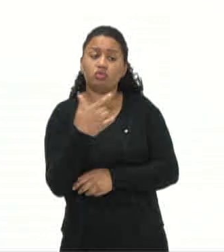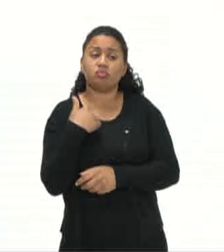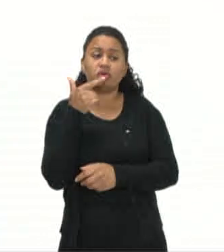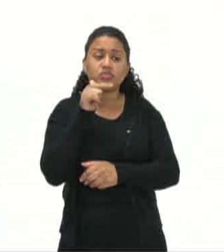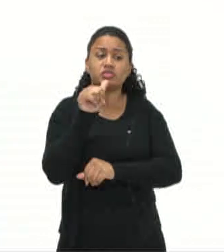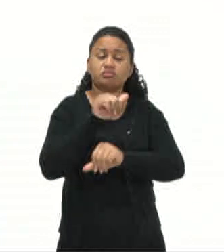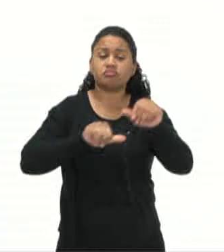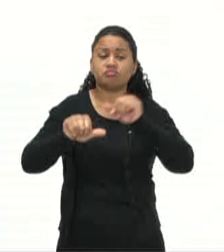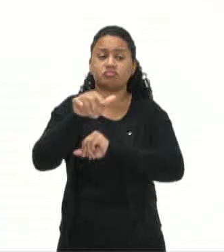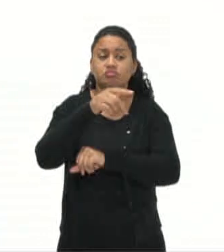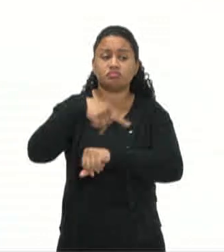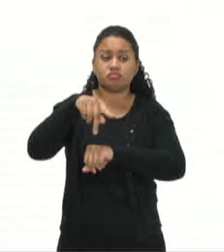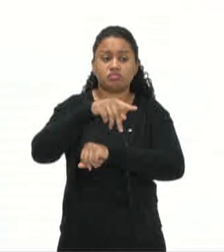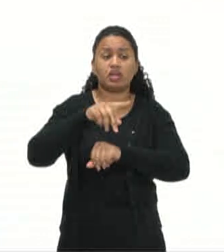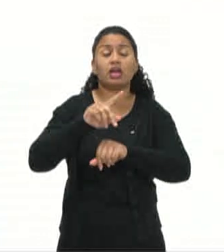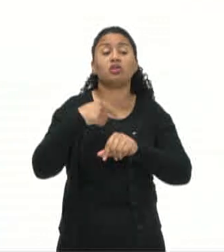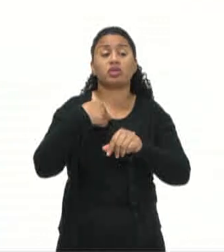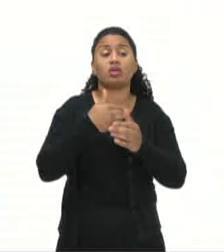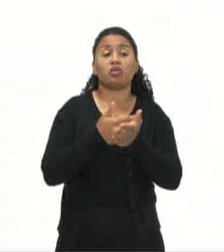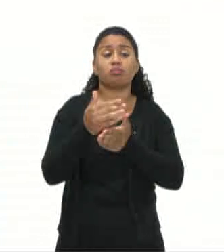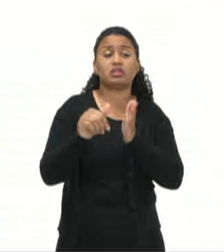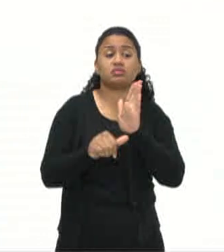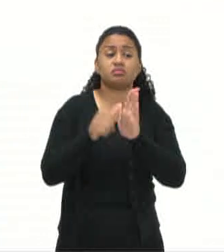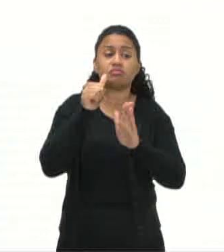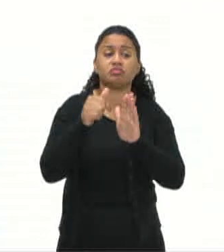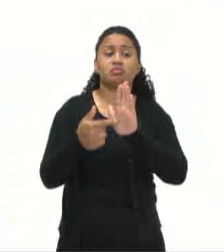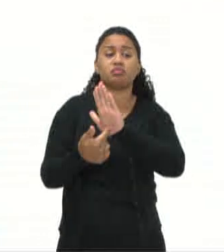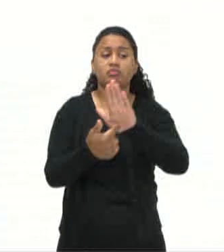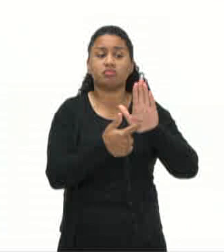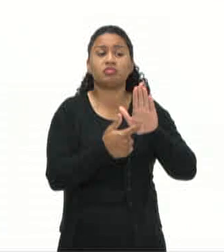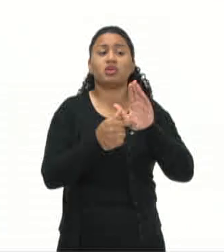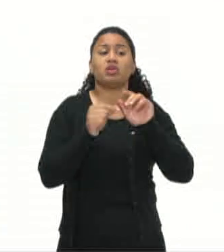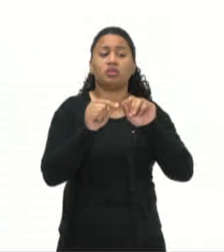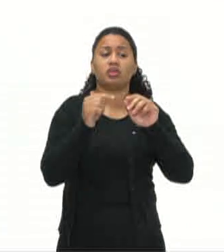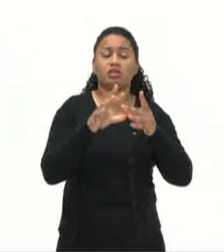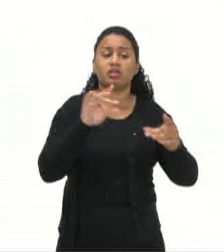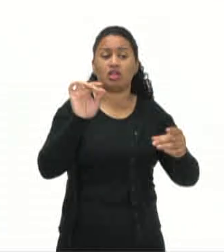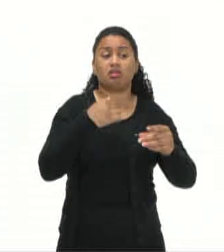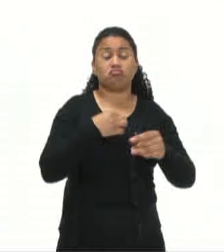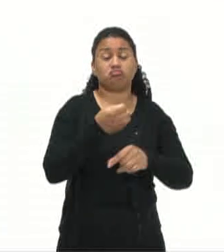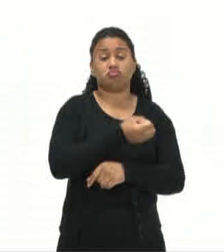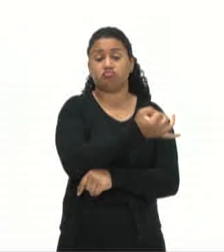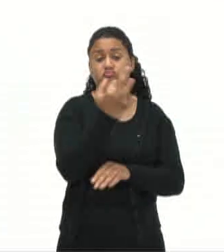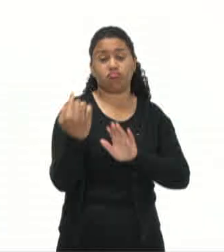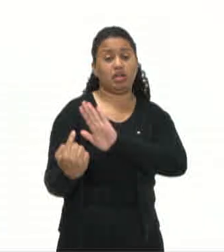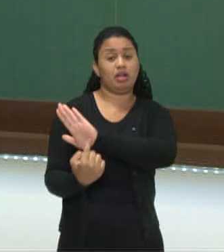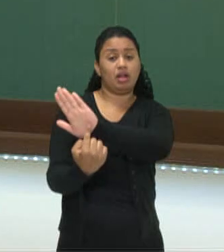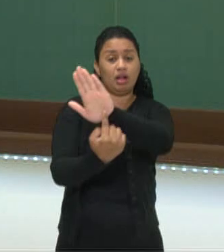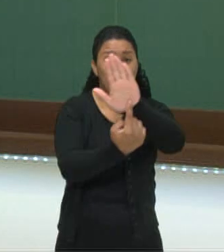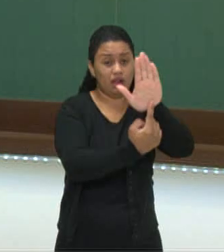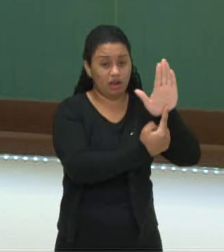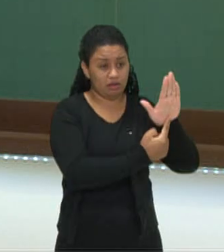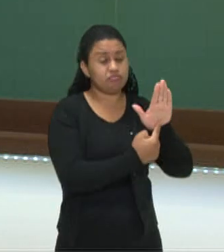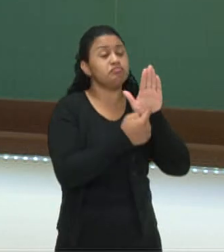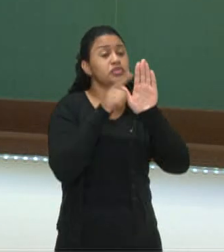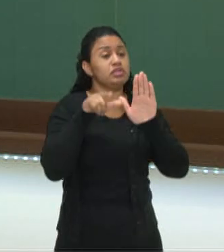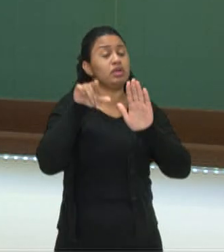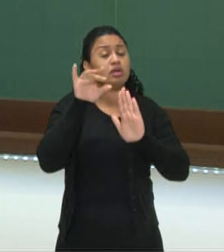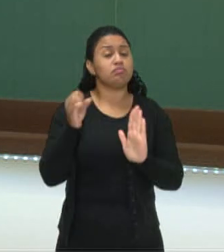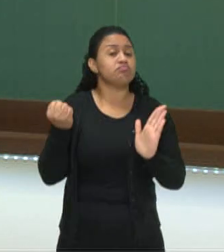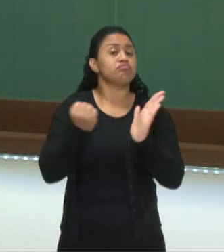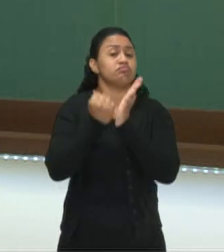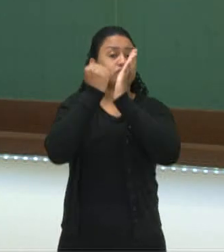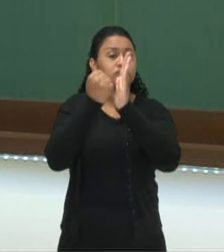Rússia. Pela primeira vez no mundo acontece exposição abstrata em grande quantidade. Isso foi um marco, gente, porque